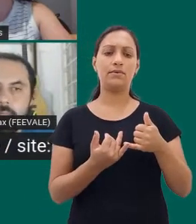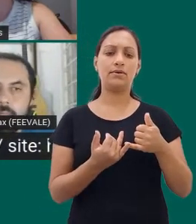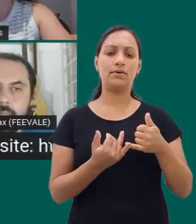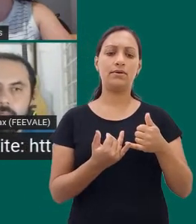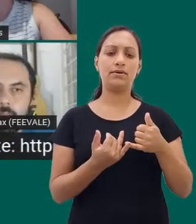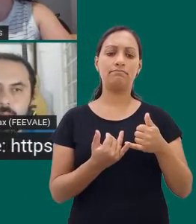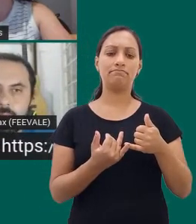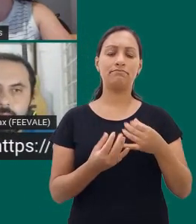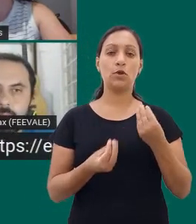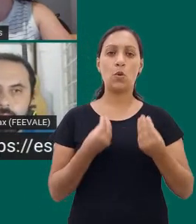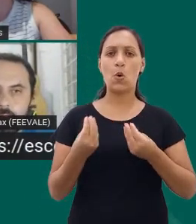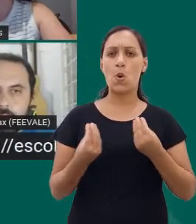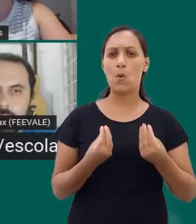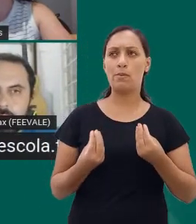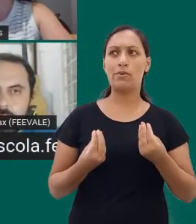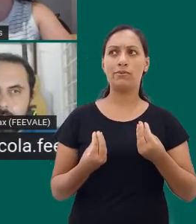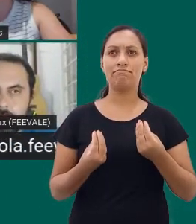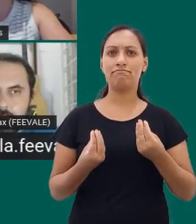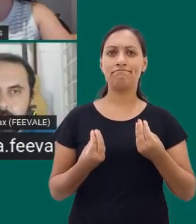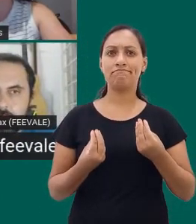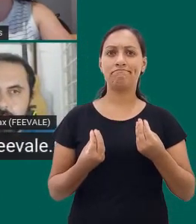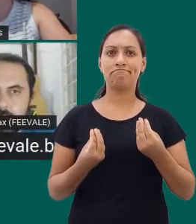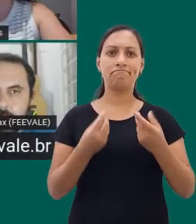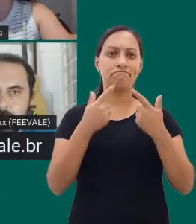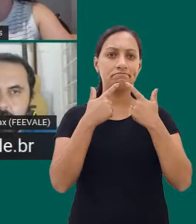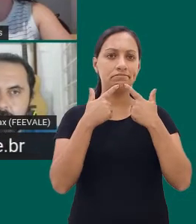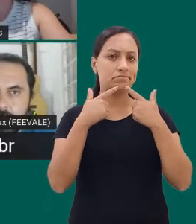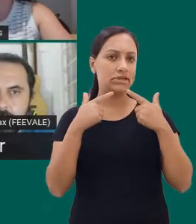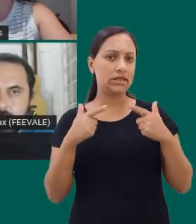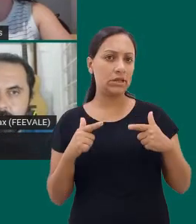como idioma